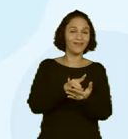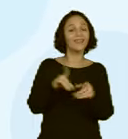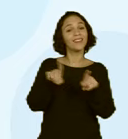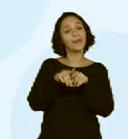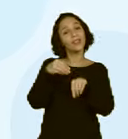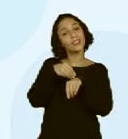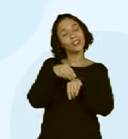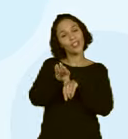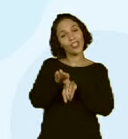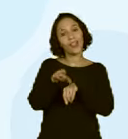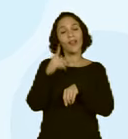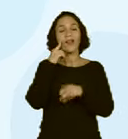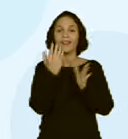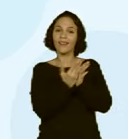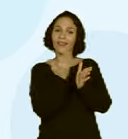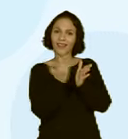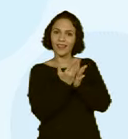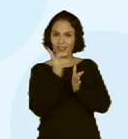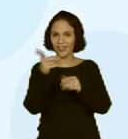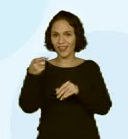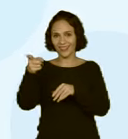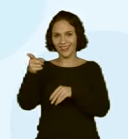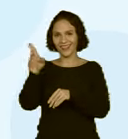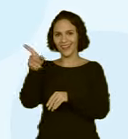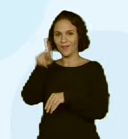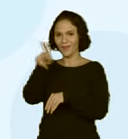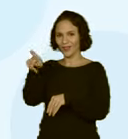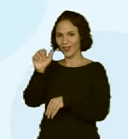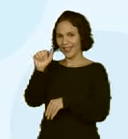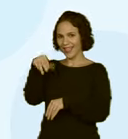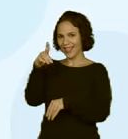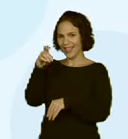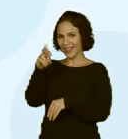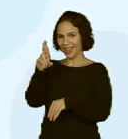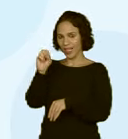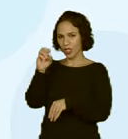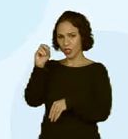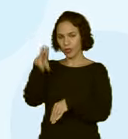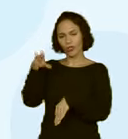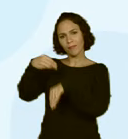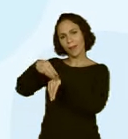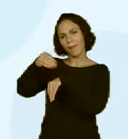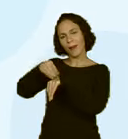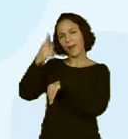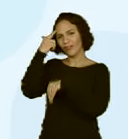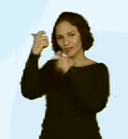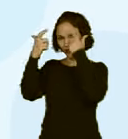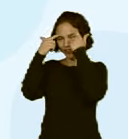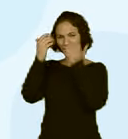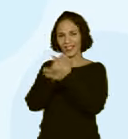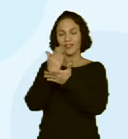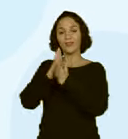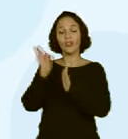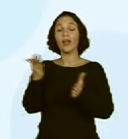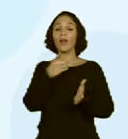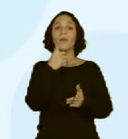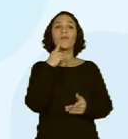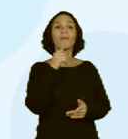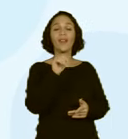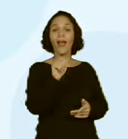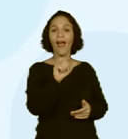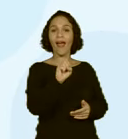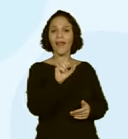uma dica de livro, você já deu várias dicas hoje, que é o livro Asas. Fala sobre a